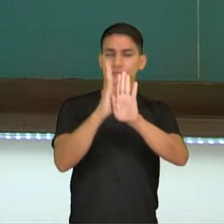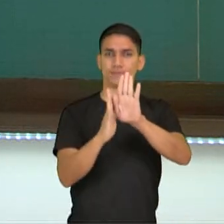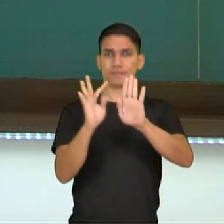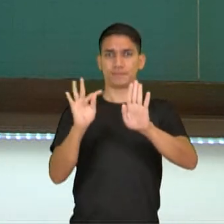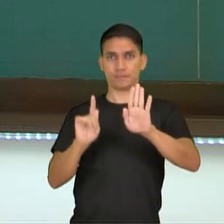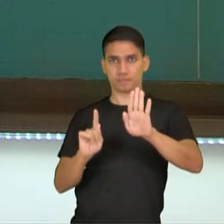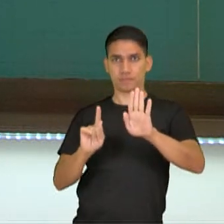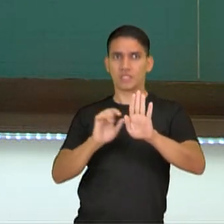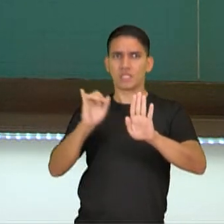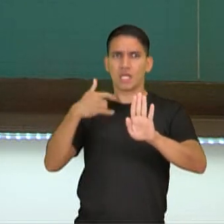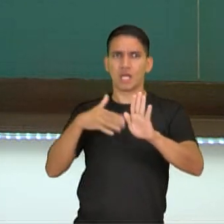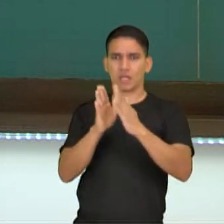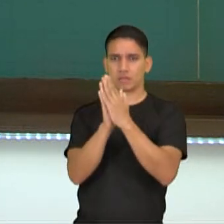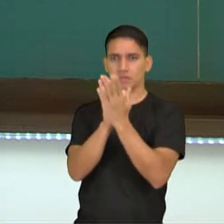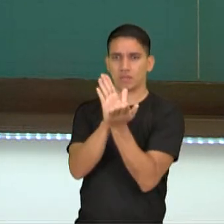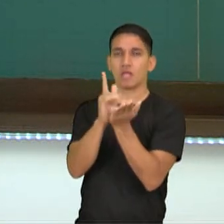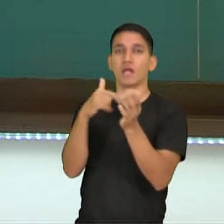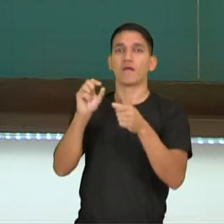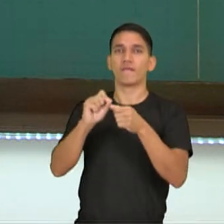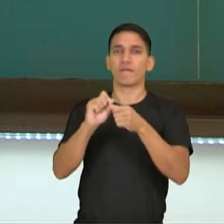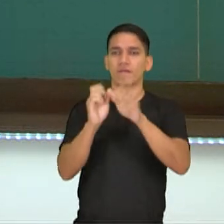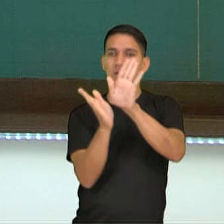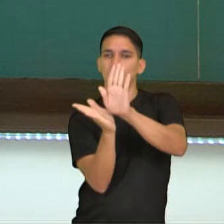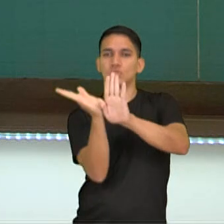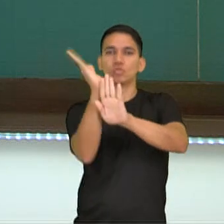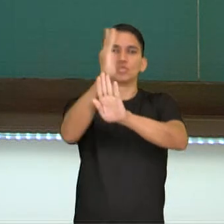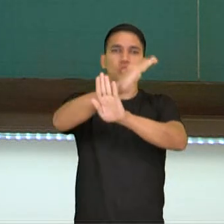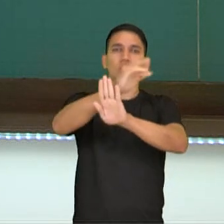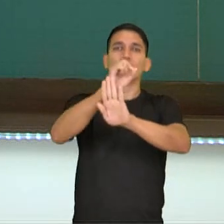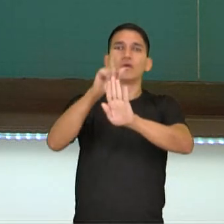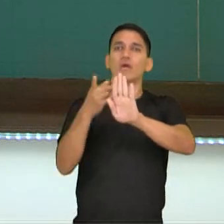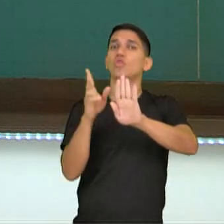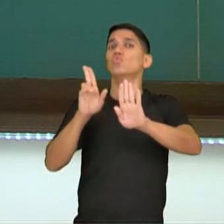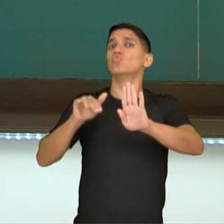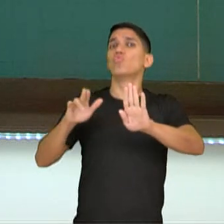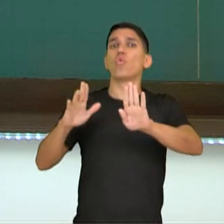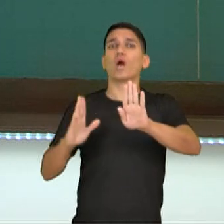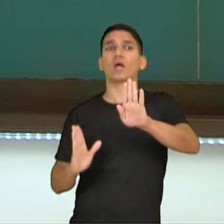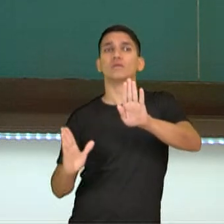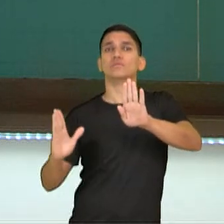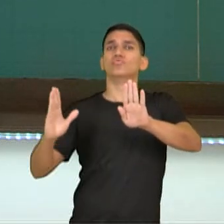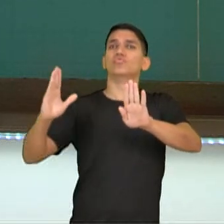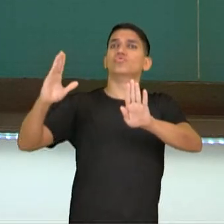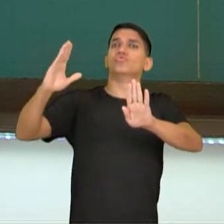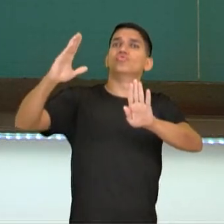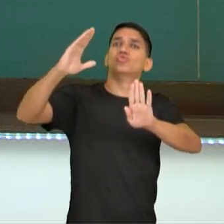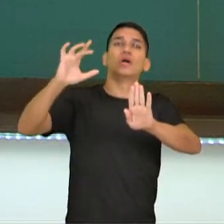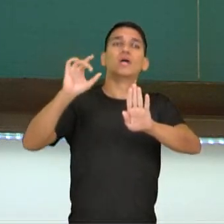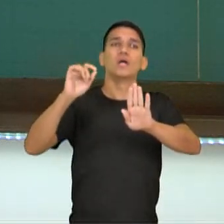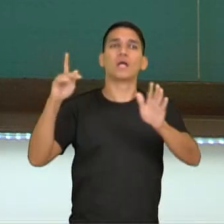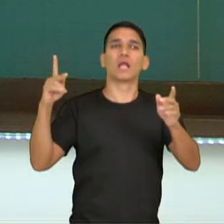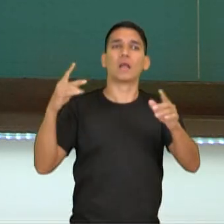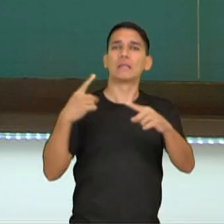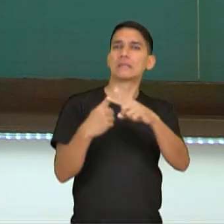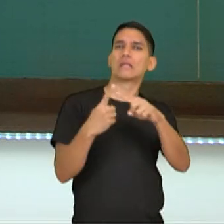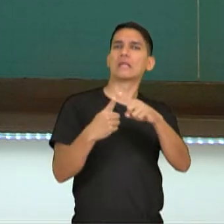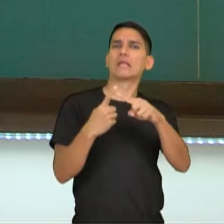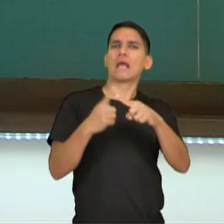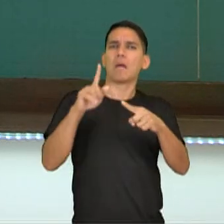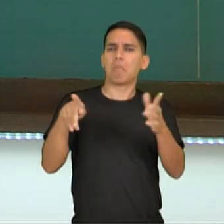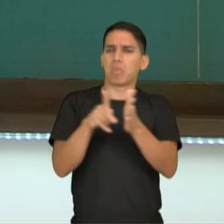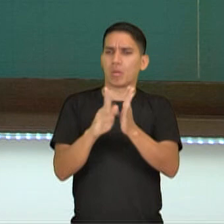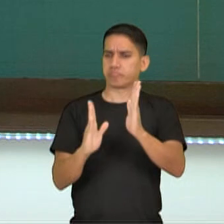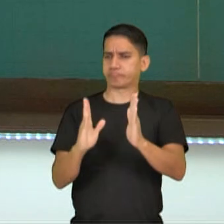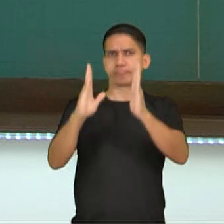for projetar lá o 90 graus, ele vai subir infinitamente e nunca vai encontrar com essa reta T. Por quê? Porque são duas retas